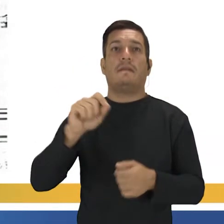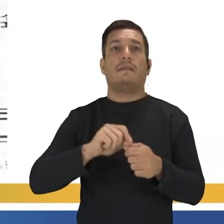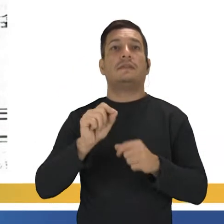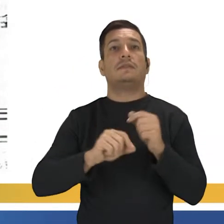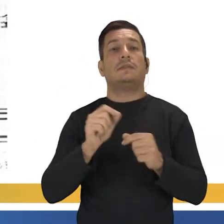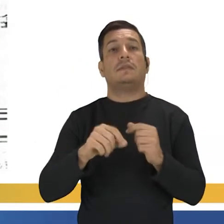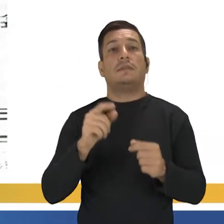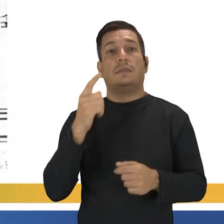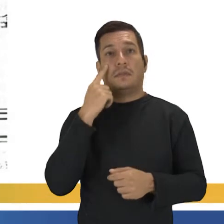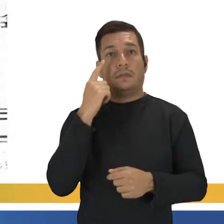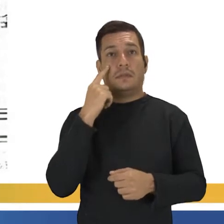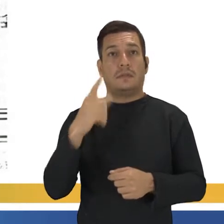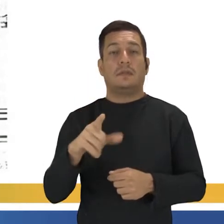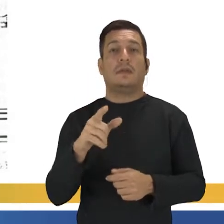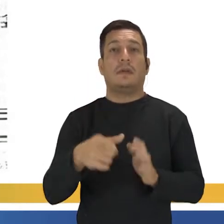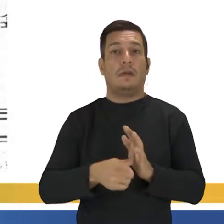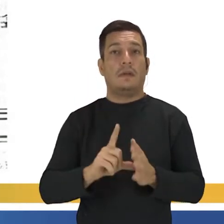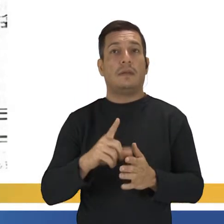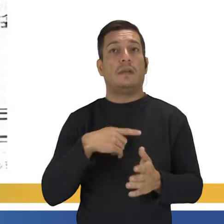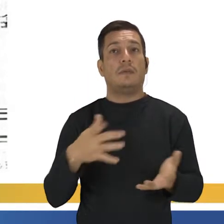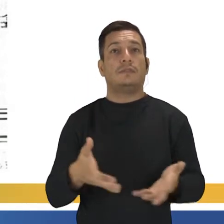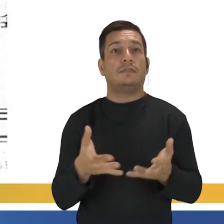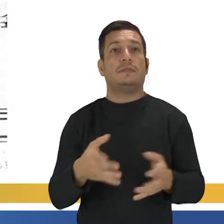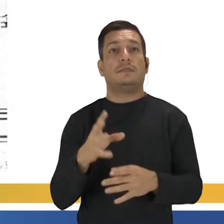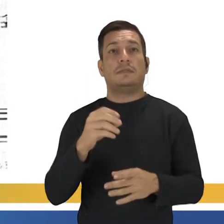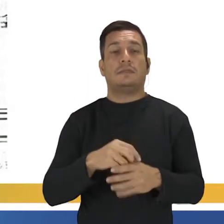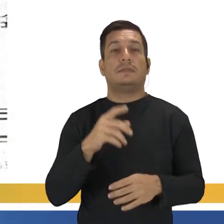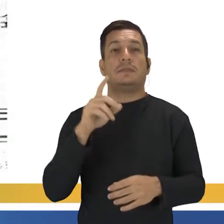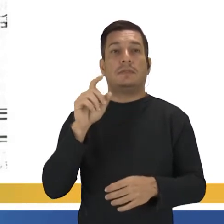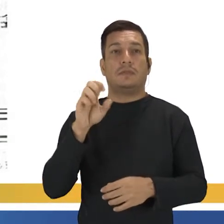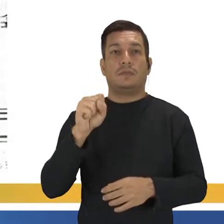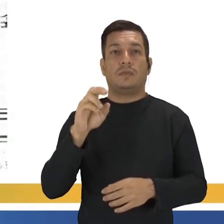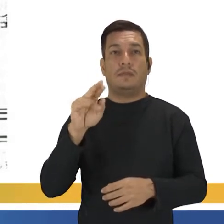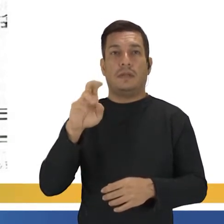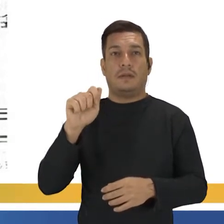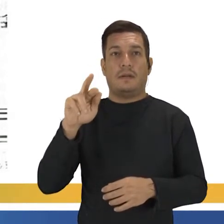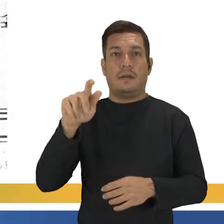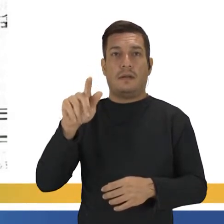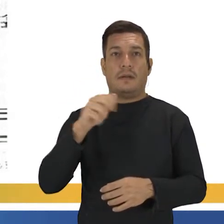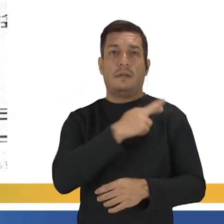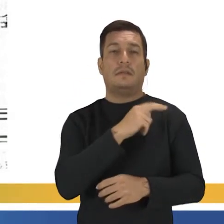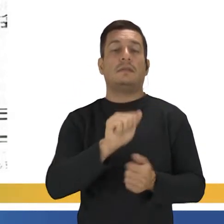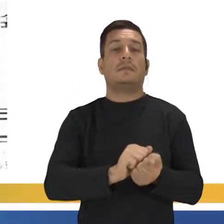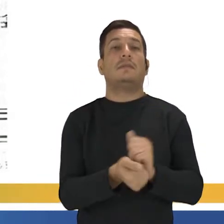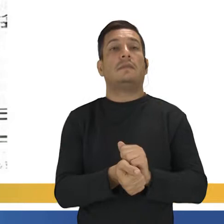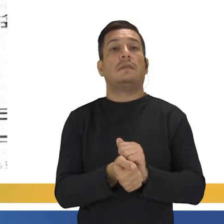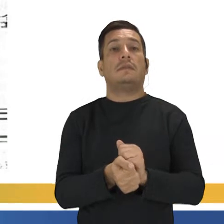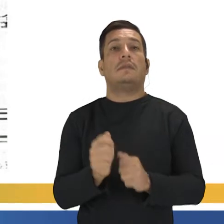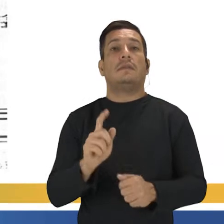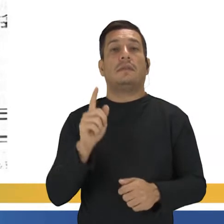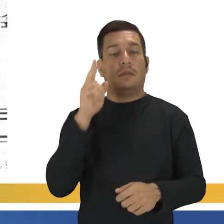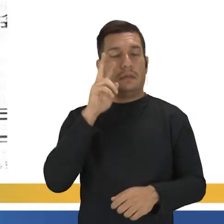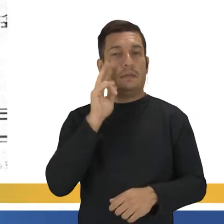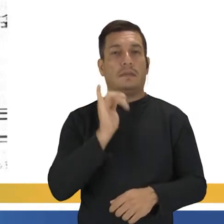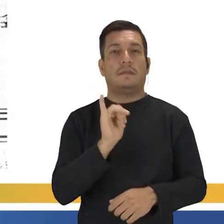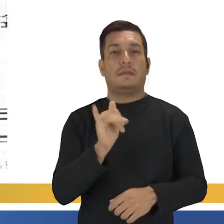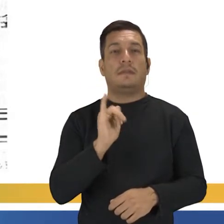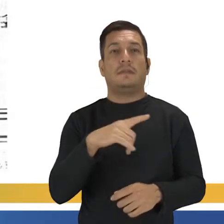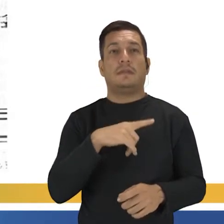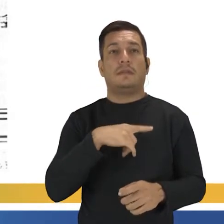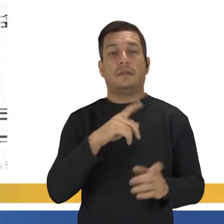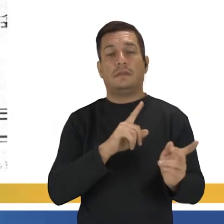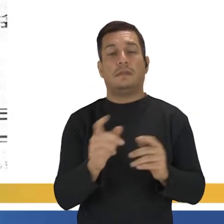básicas. E tem uma gama de fatores que a gente pode inserir como os fatores exógenos.